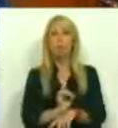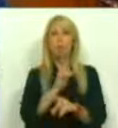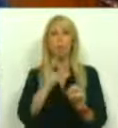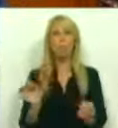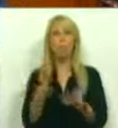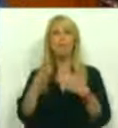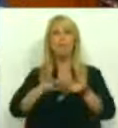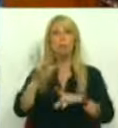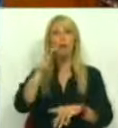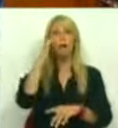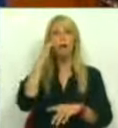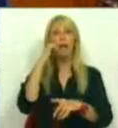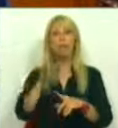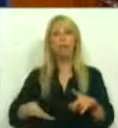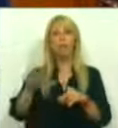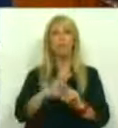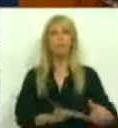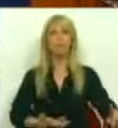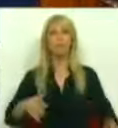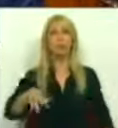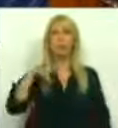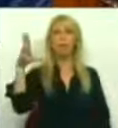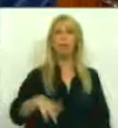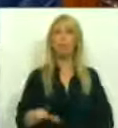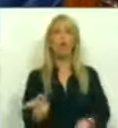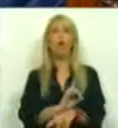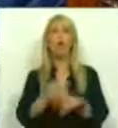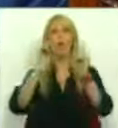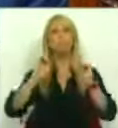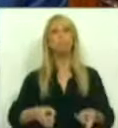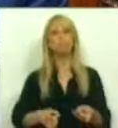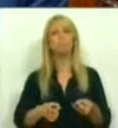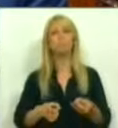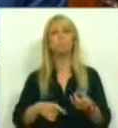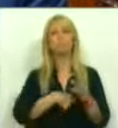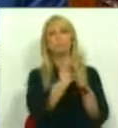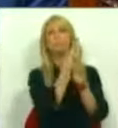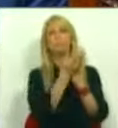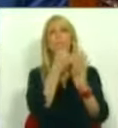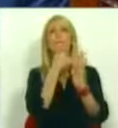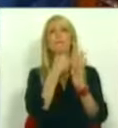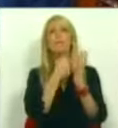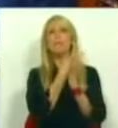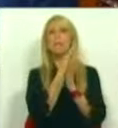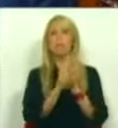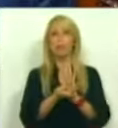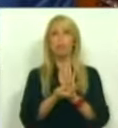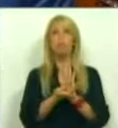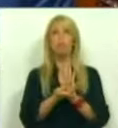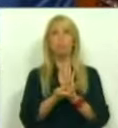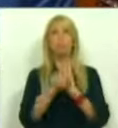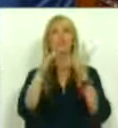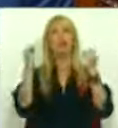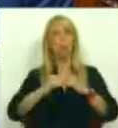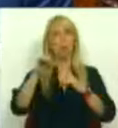da gravidade do desemprego em Portugal, foi desde logo implementado um vasto conjunto de medidas, acordadas